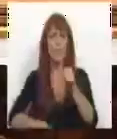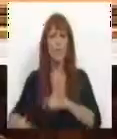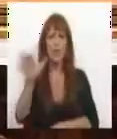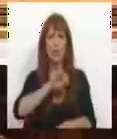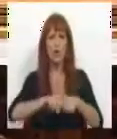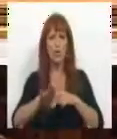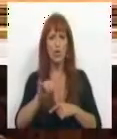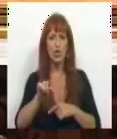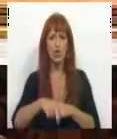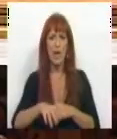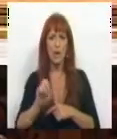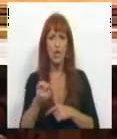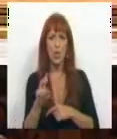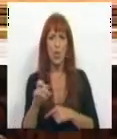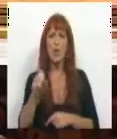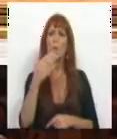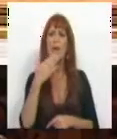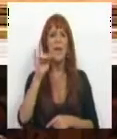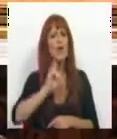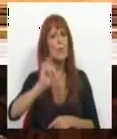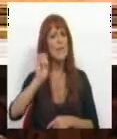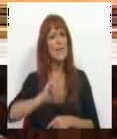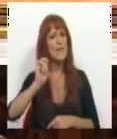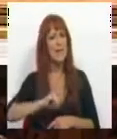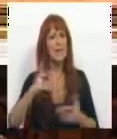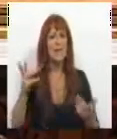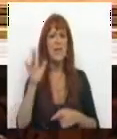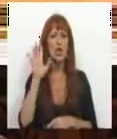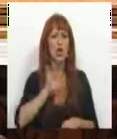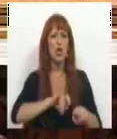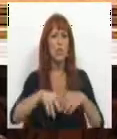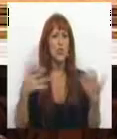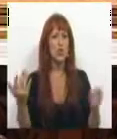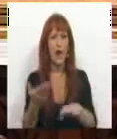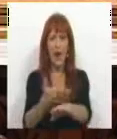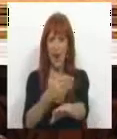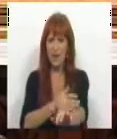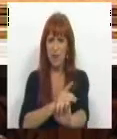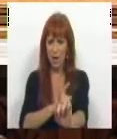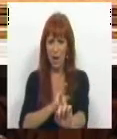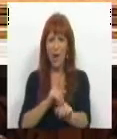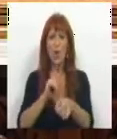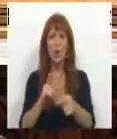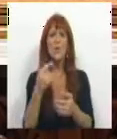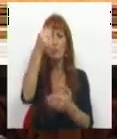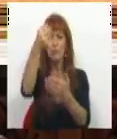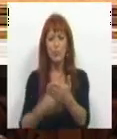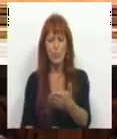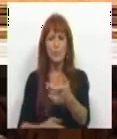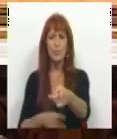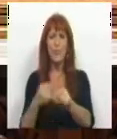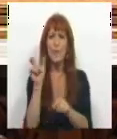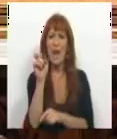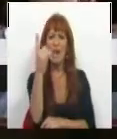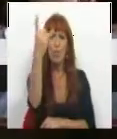Sr. Deputado José Soeiro. Muito obrigado, Sra. Presidente. Senhoras e senhores deputados, antes de irmos ao que é enunciado,